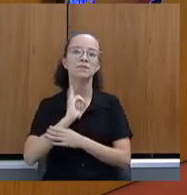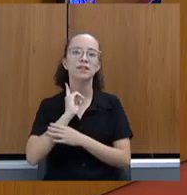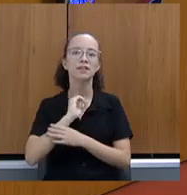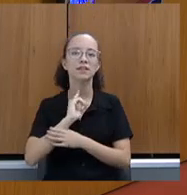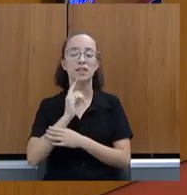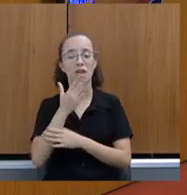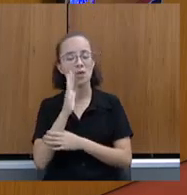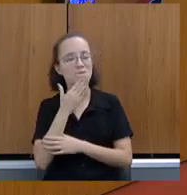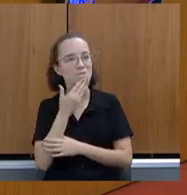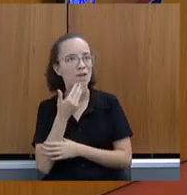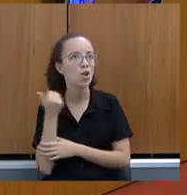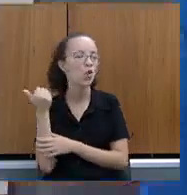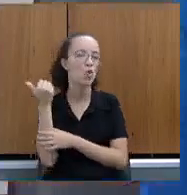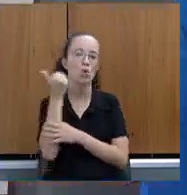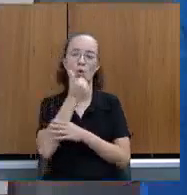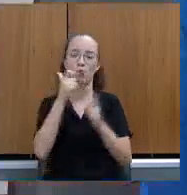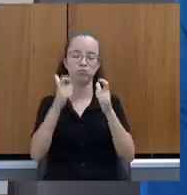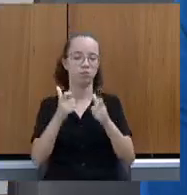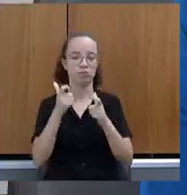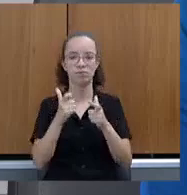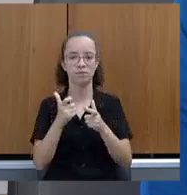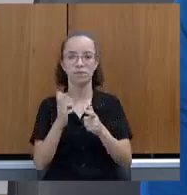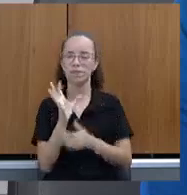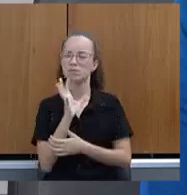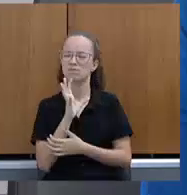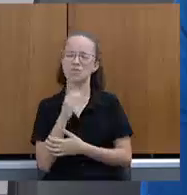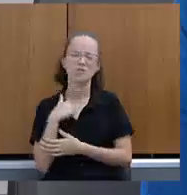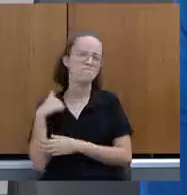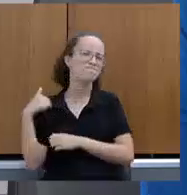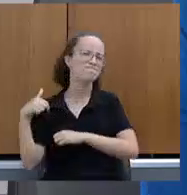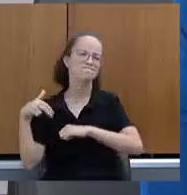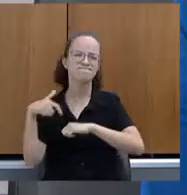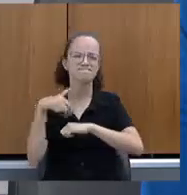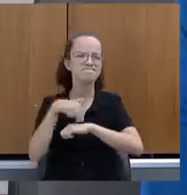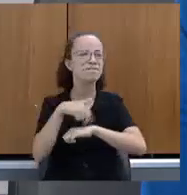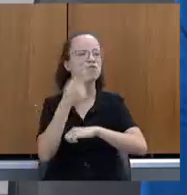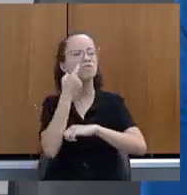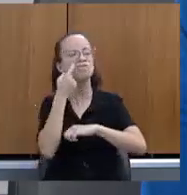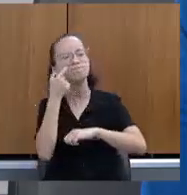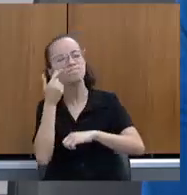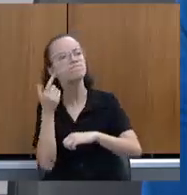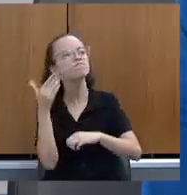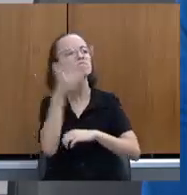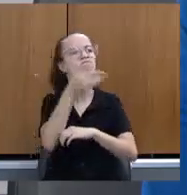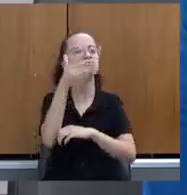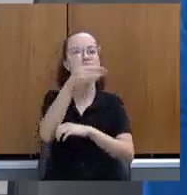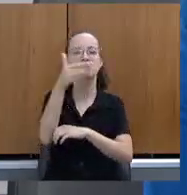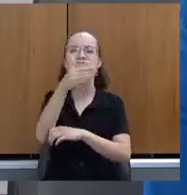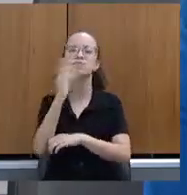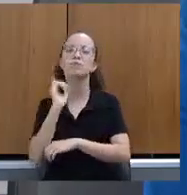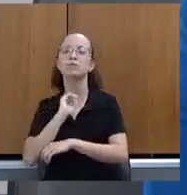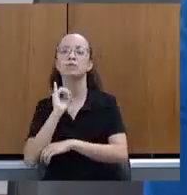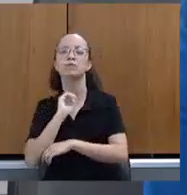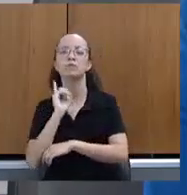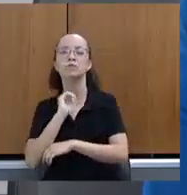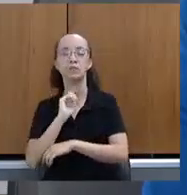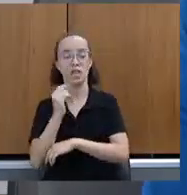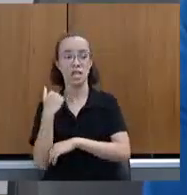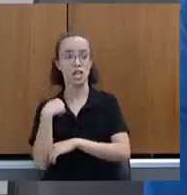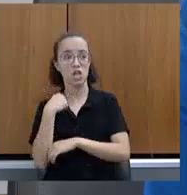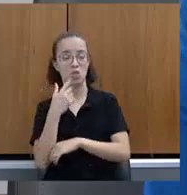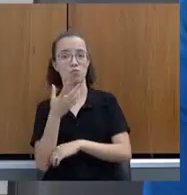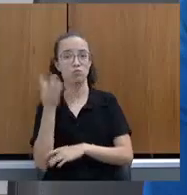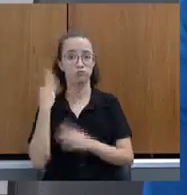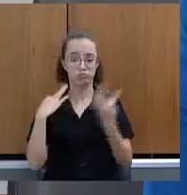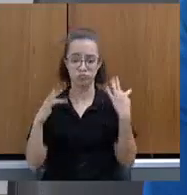é o melhor lugar do mundo para se viver eu ando muito em Minas não preciso colocar tudo em rede social eu mesmo respondi a pesquisa que o senhor disse ele eu fui uma das